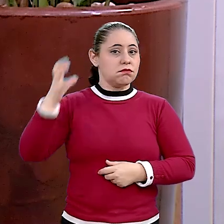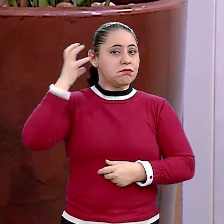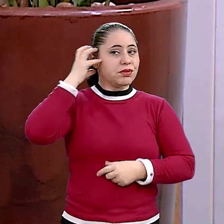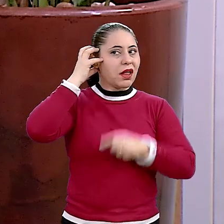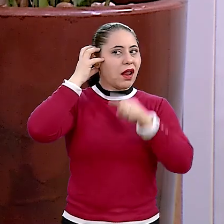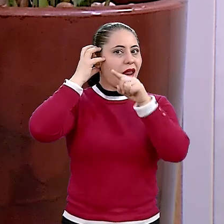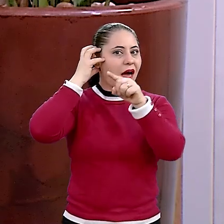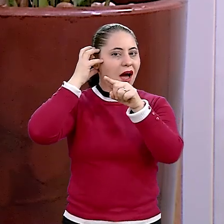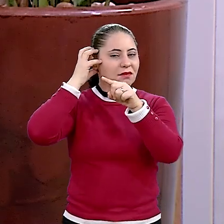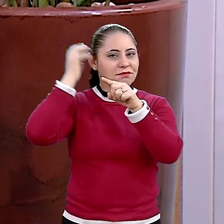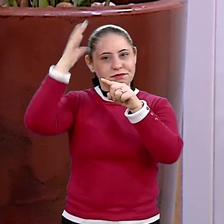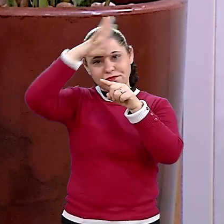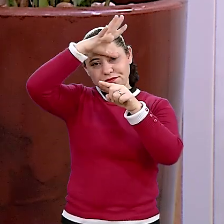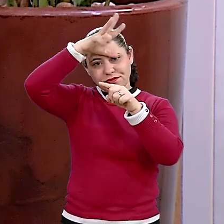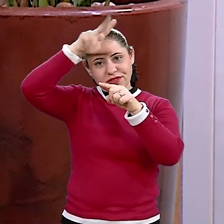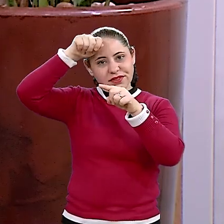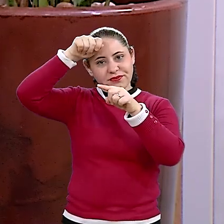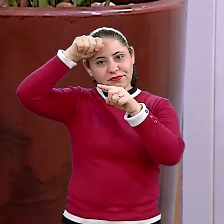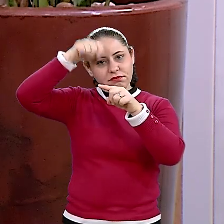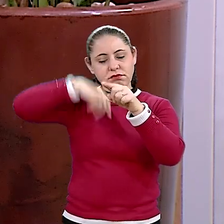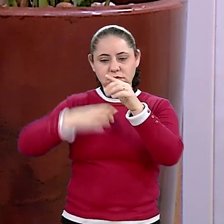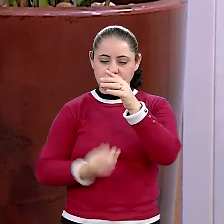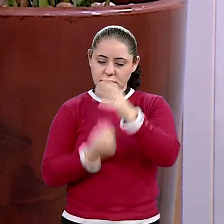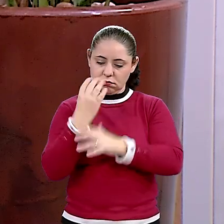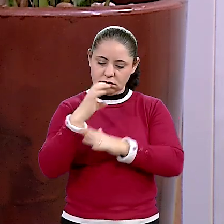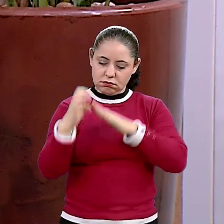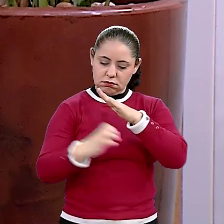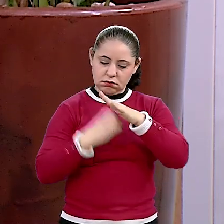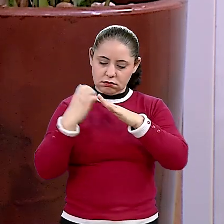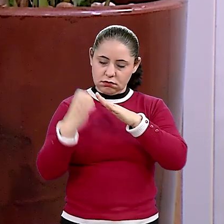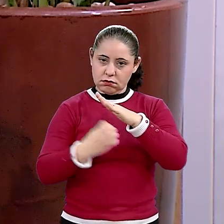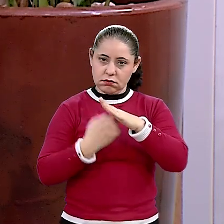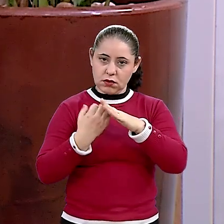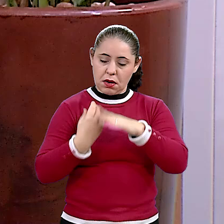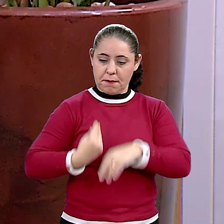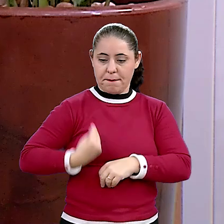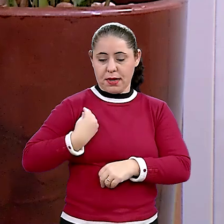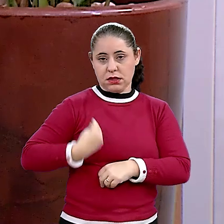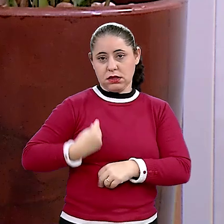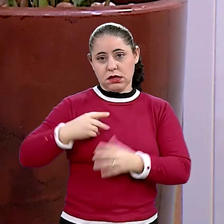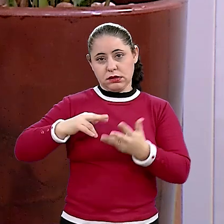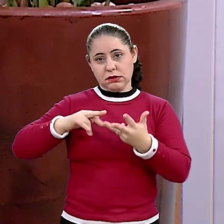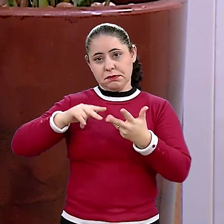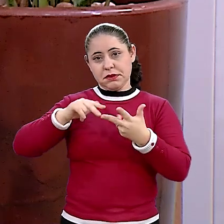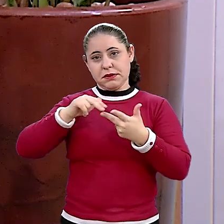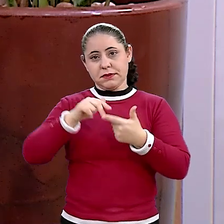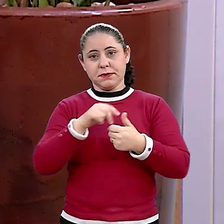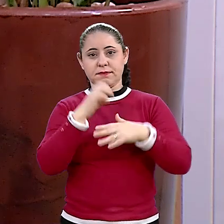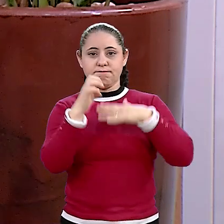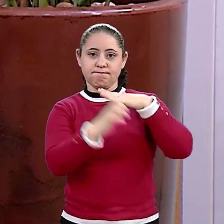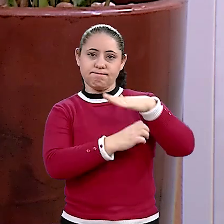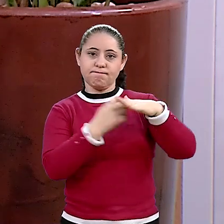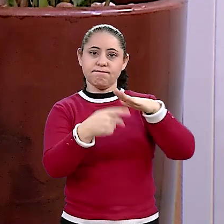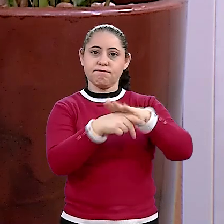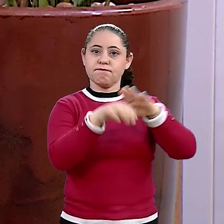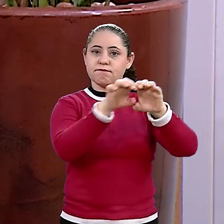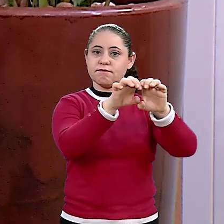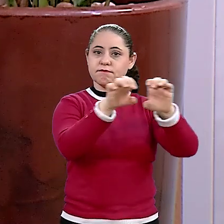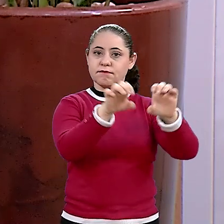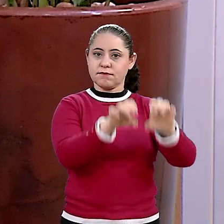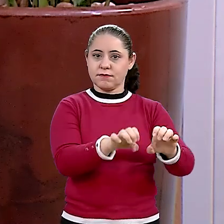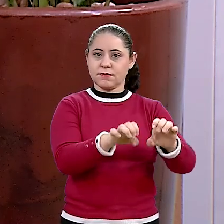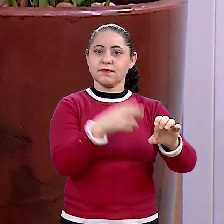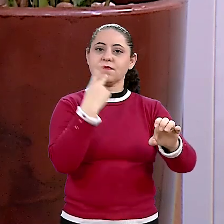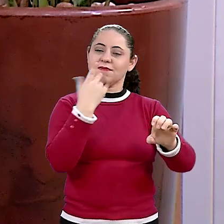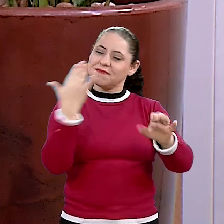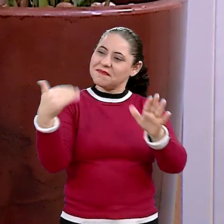Grosso. Lá eles criaram uma empresa de participações em empreendimentos